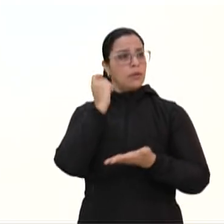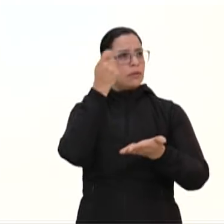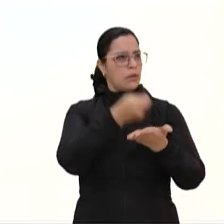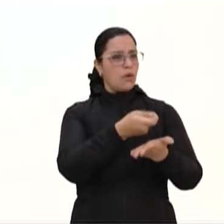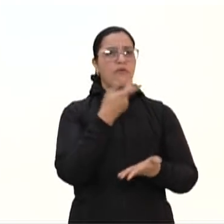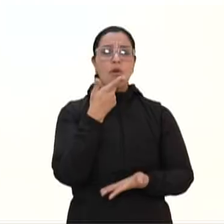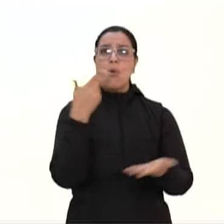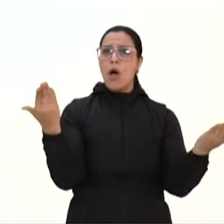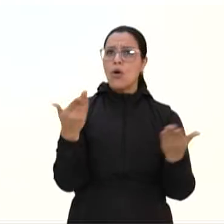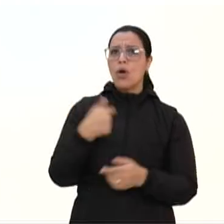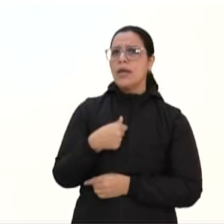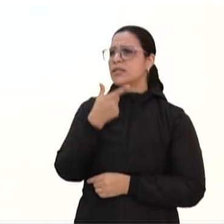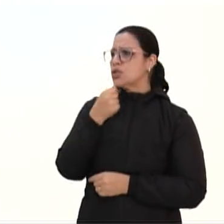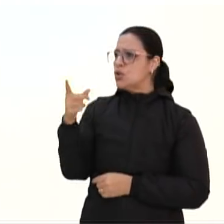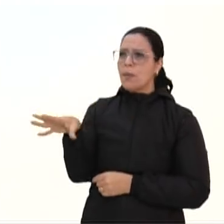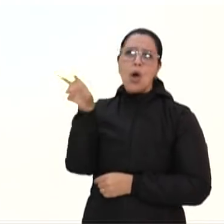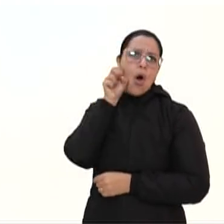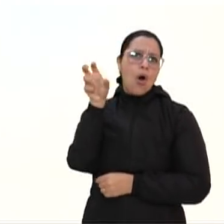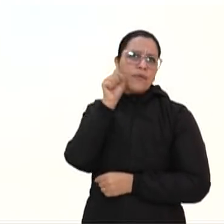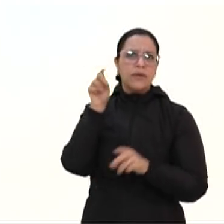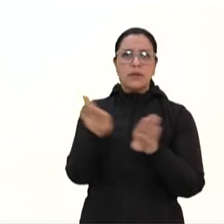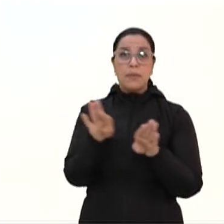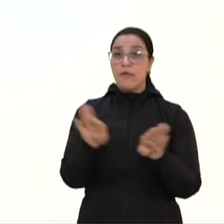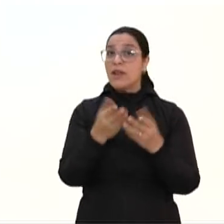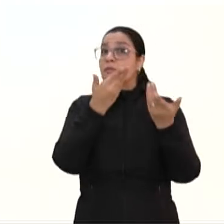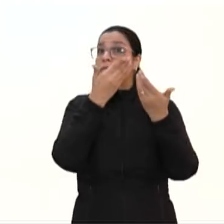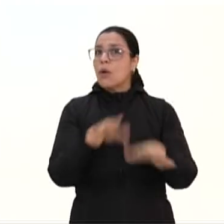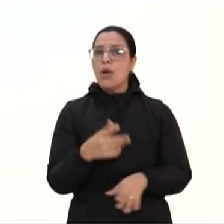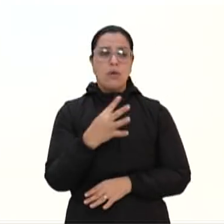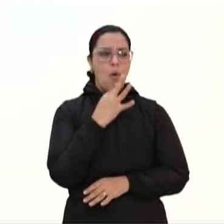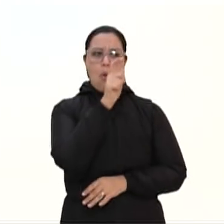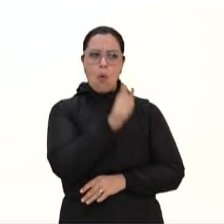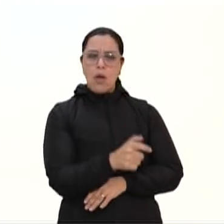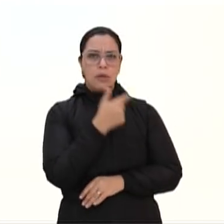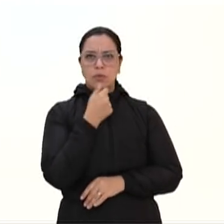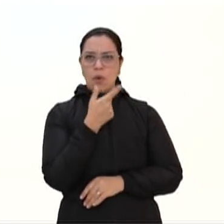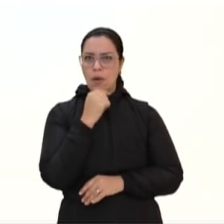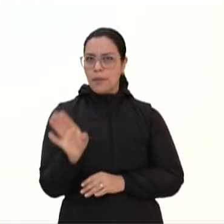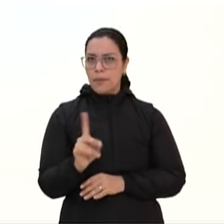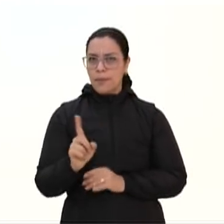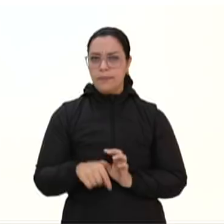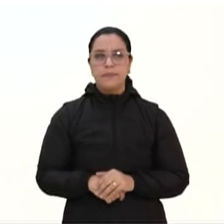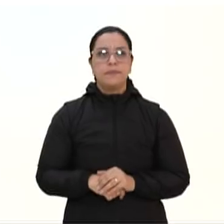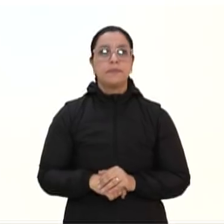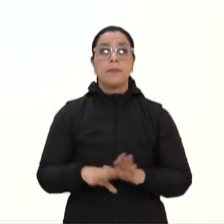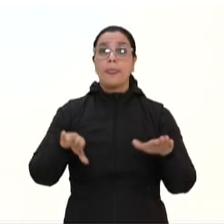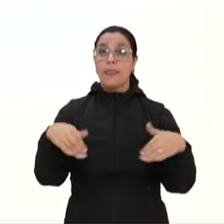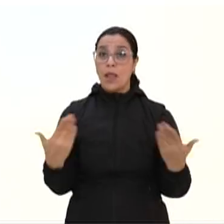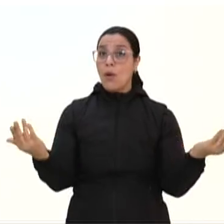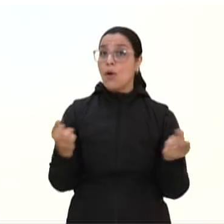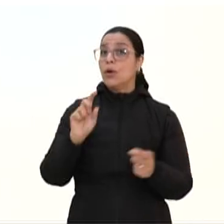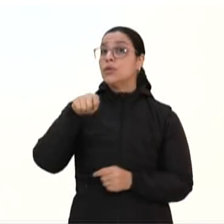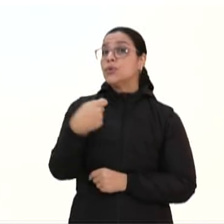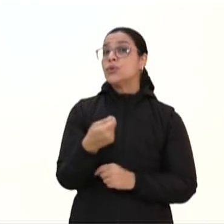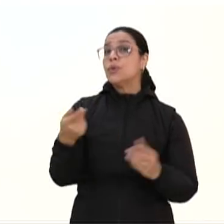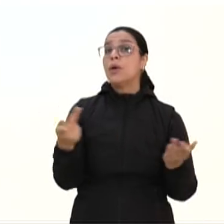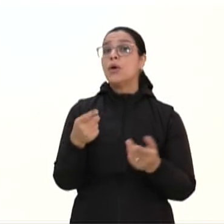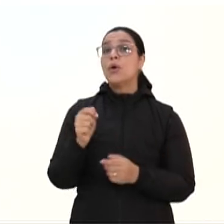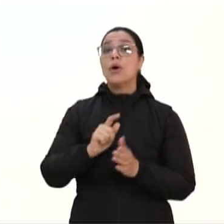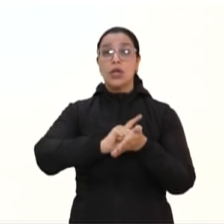É algum engano, não conheço este homem. Faça o favor de receber, mas já está paga. Faça o favor de